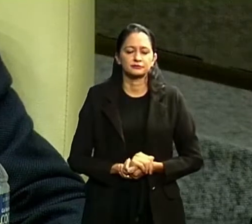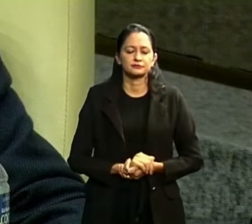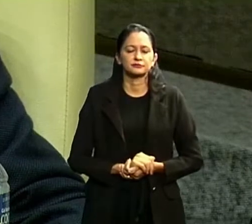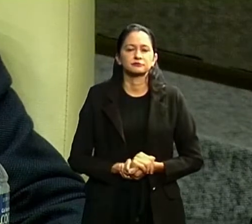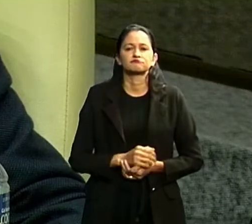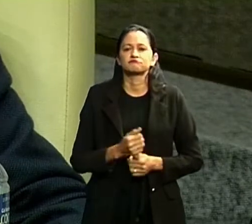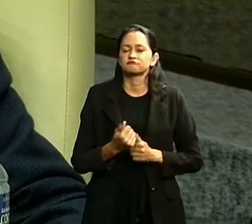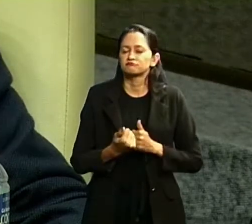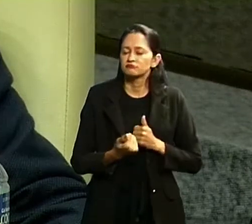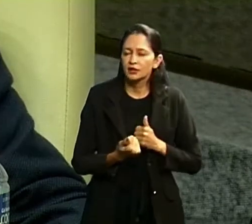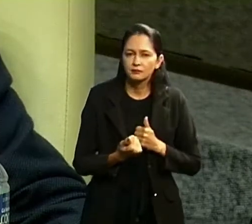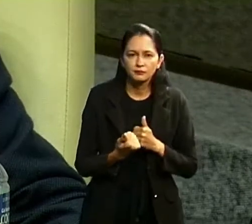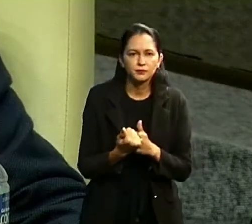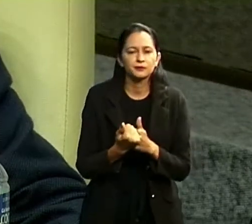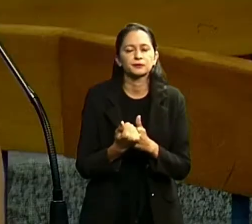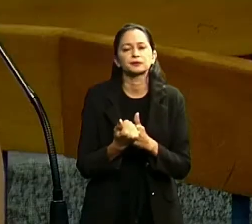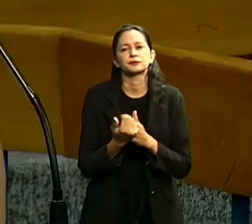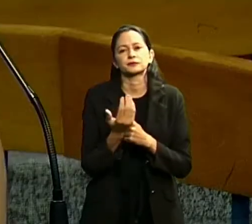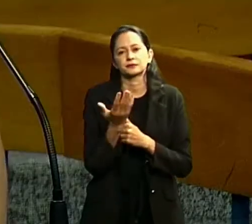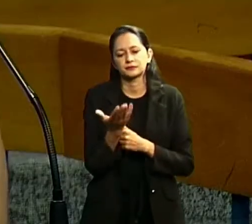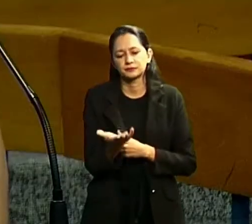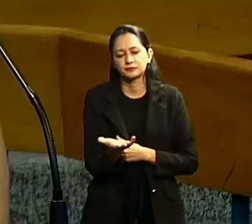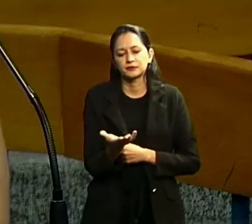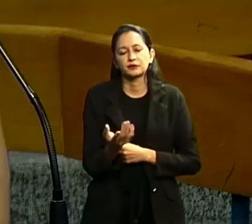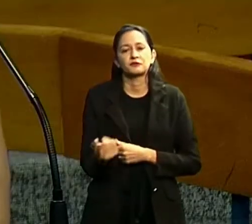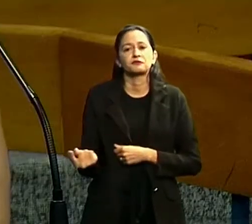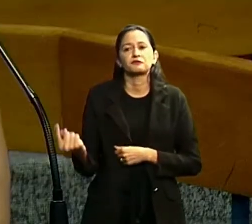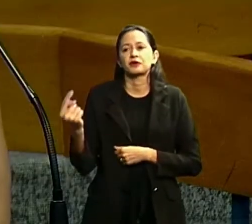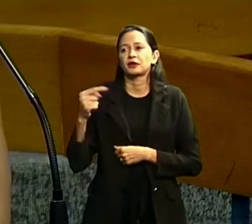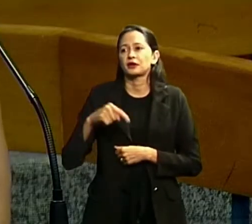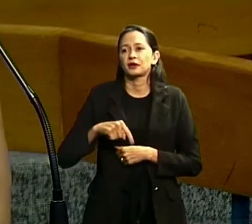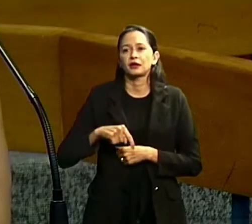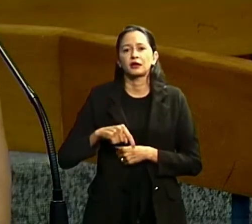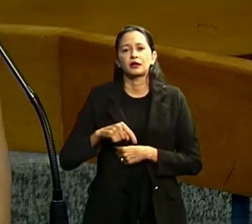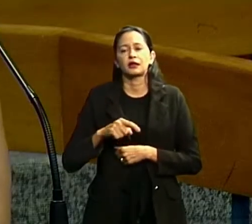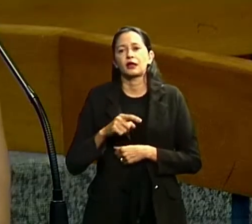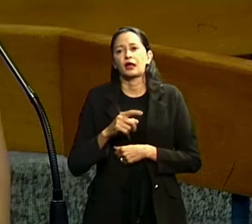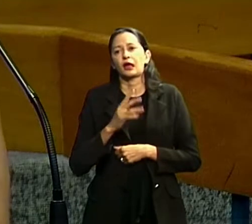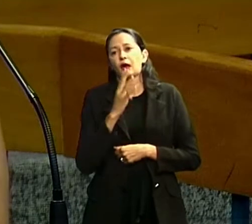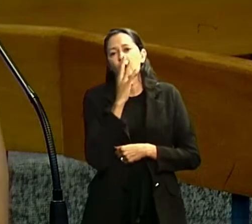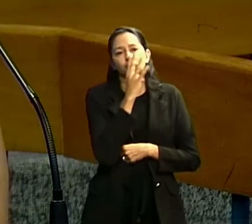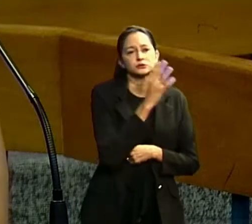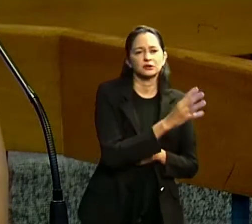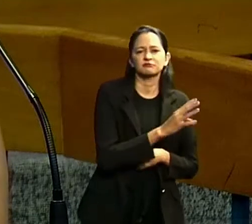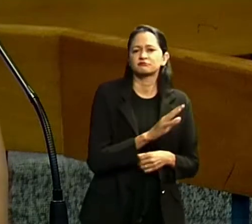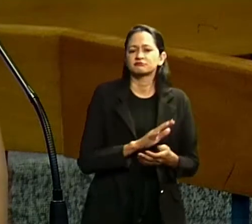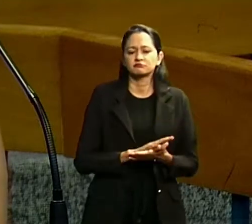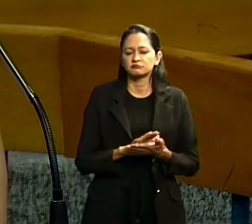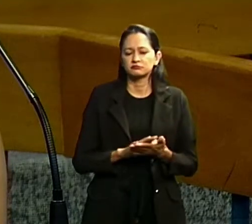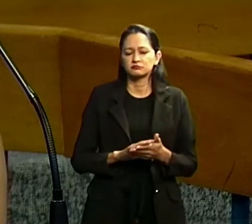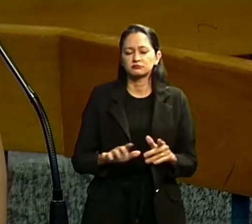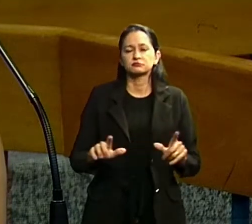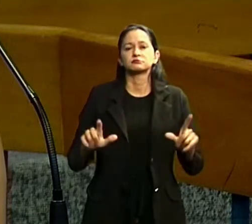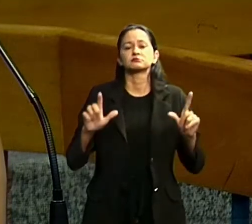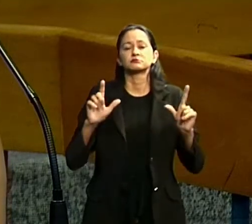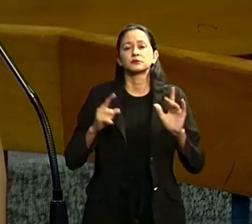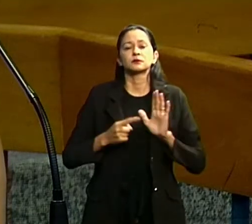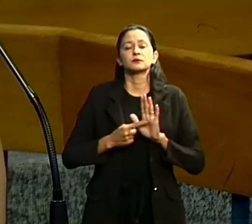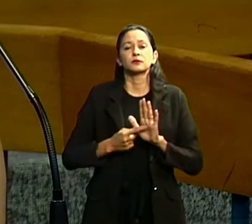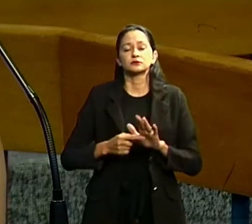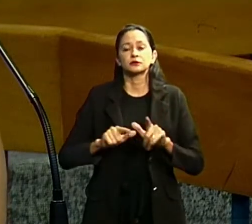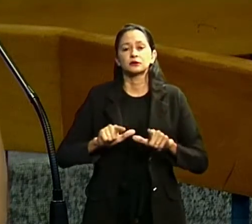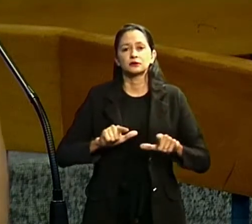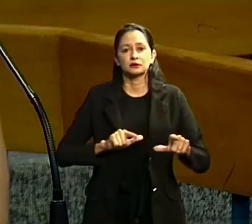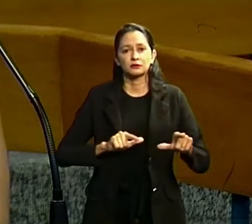total apoio, porque vejo que a senhora não veio aqui para denegrir ou falar, só veio aqui mostrar uma